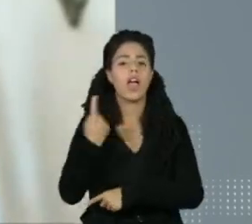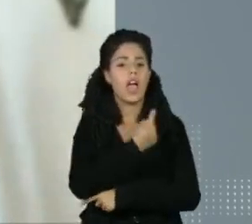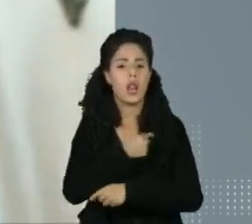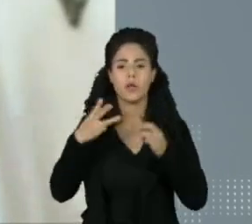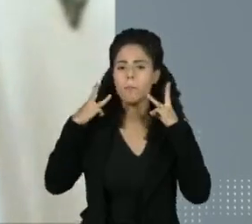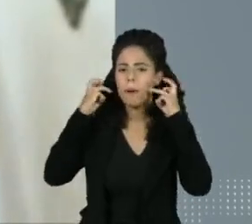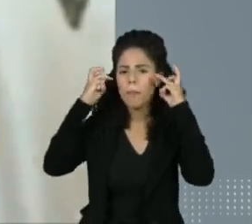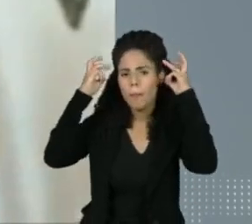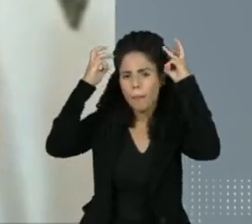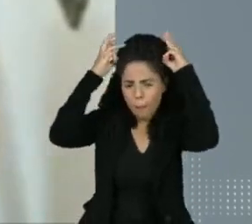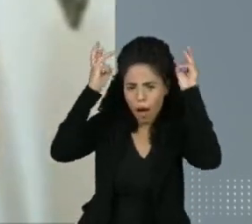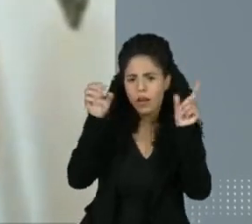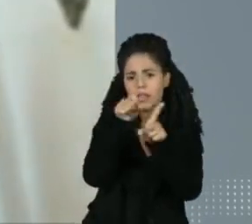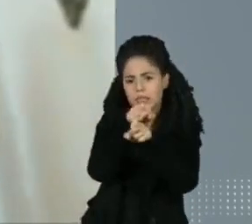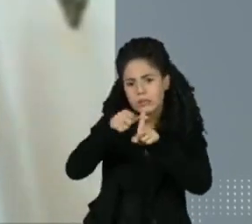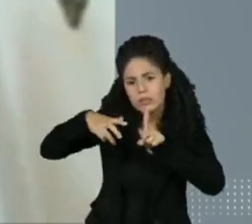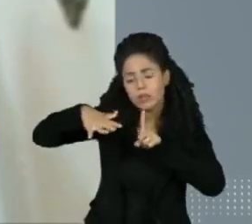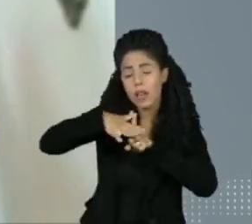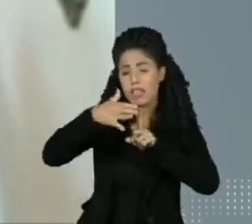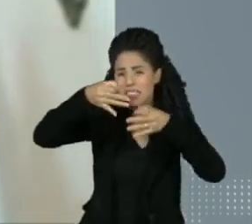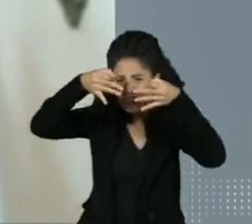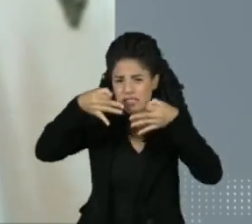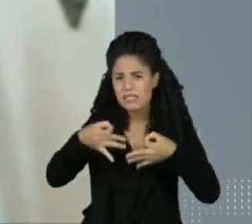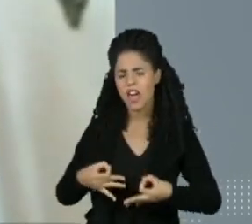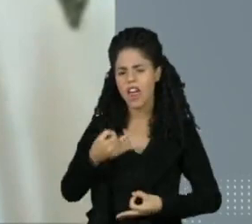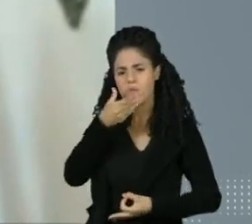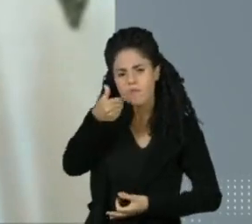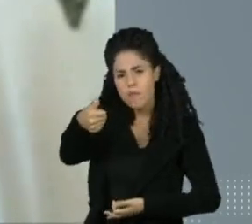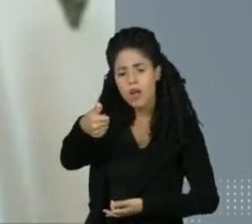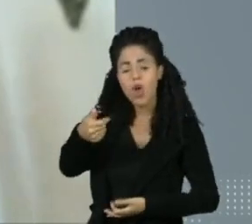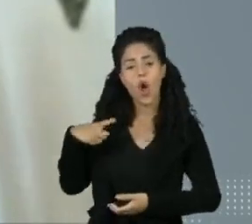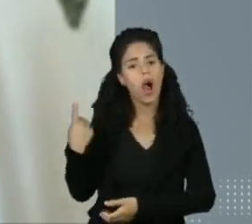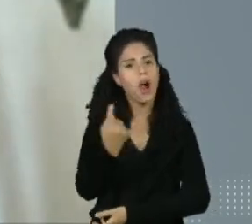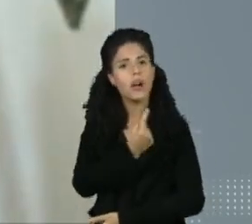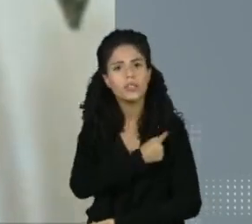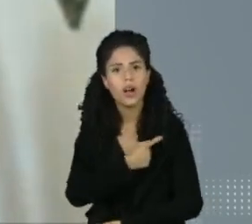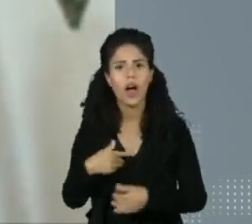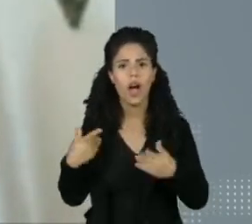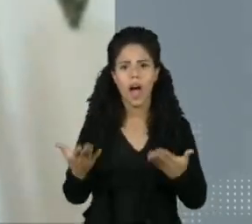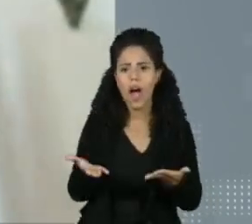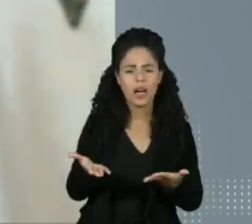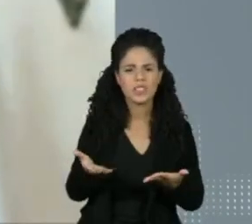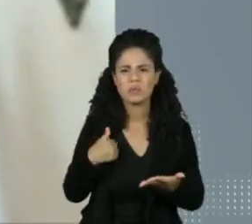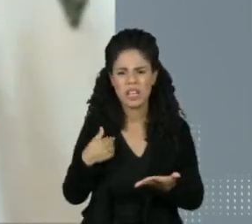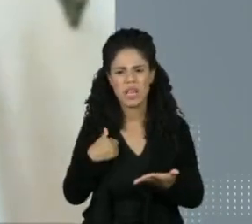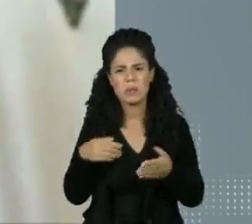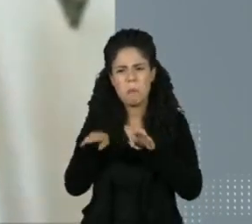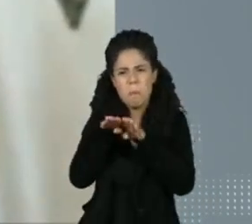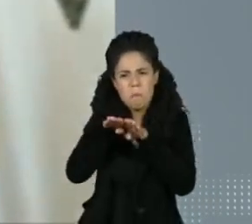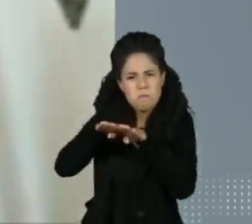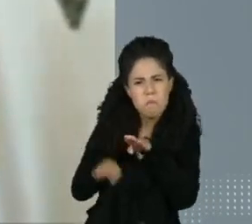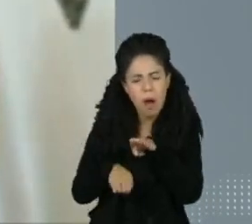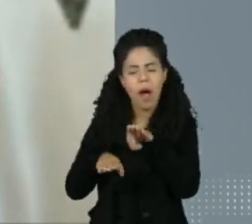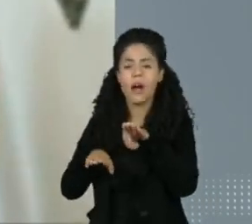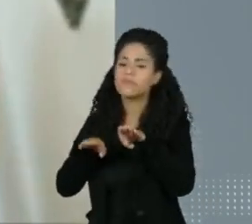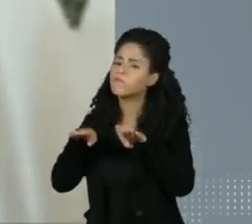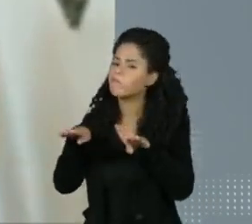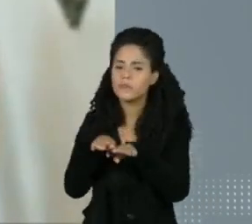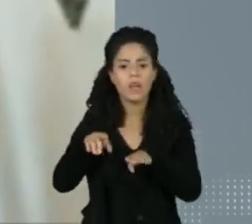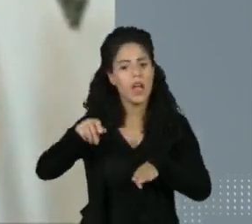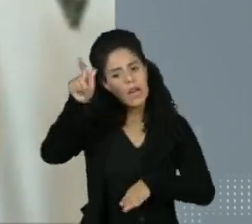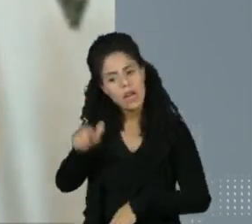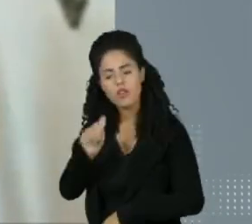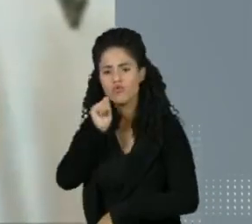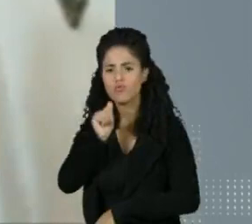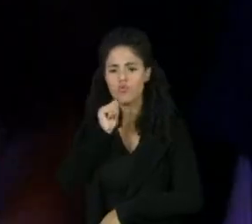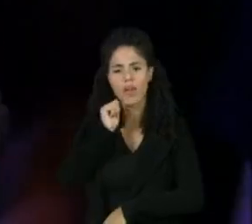construir uma sociedade, viver numa sociedade onde a gente não tenha o machismo patriarcado sendo imperativos, onde as mulheres têm os